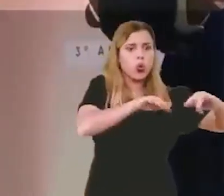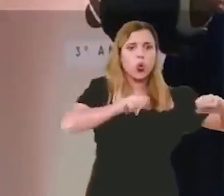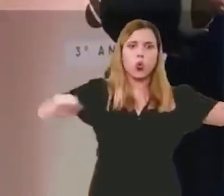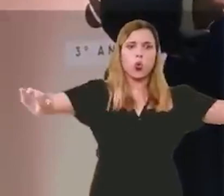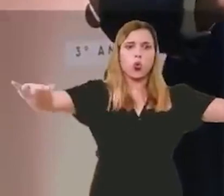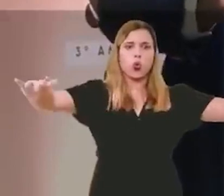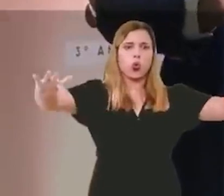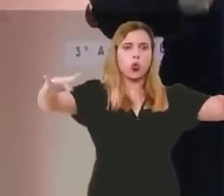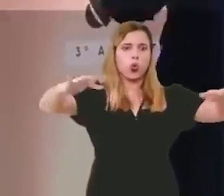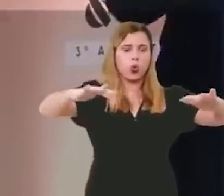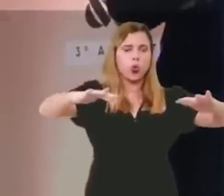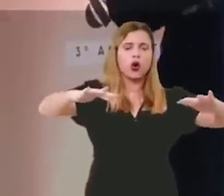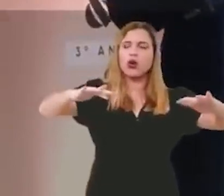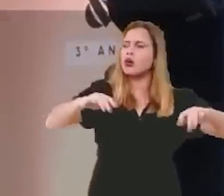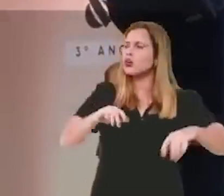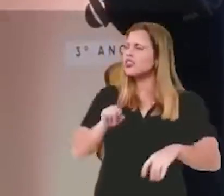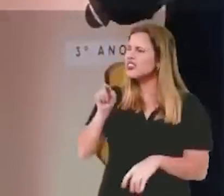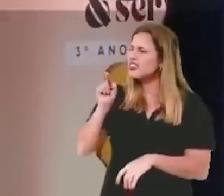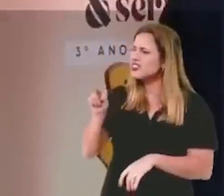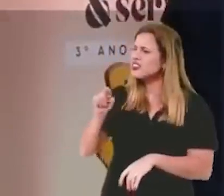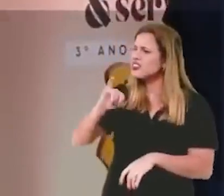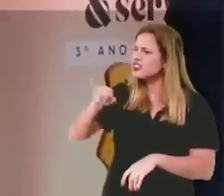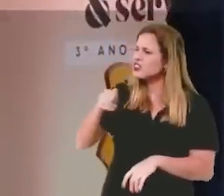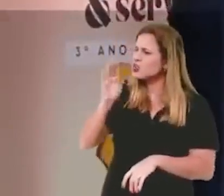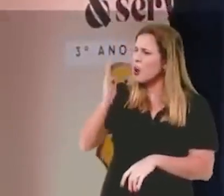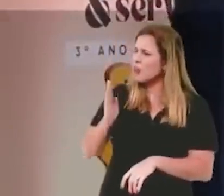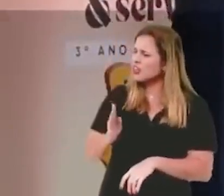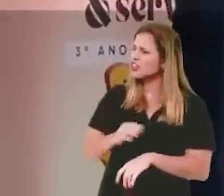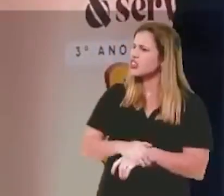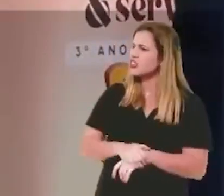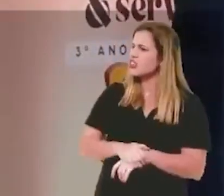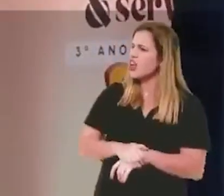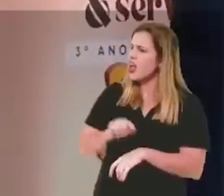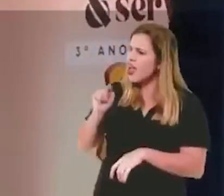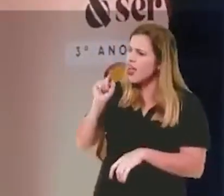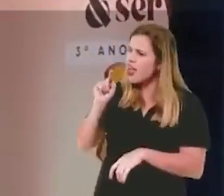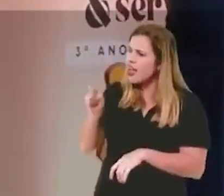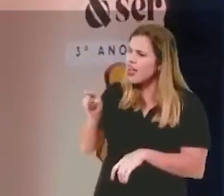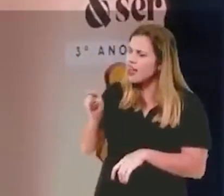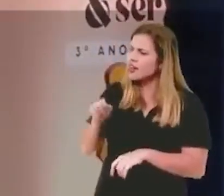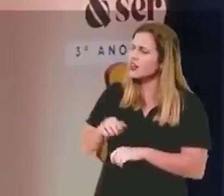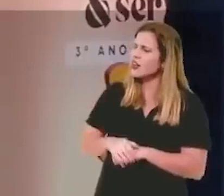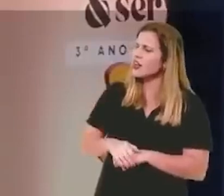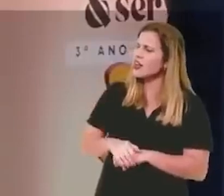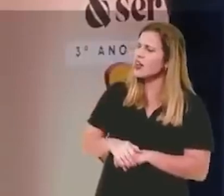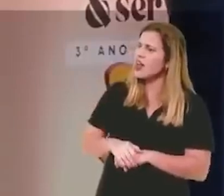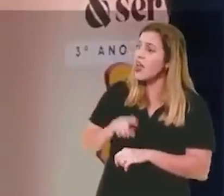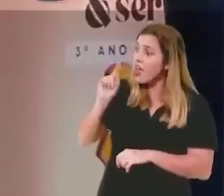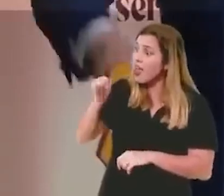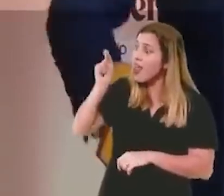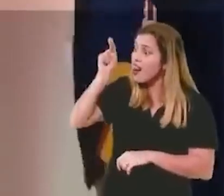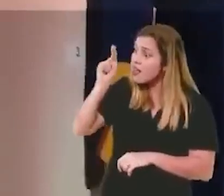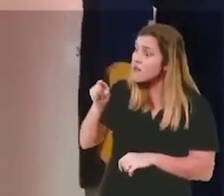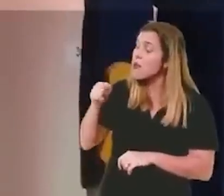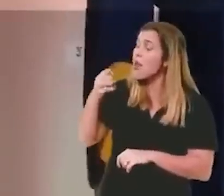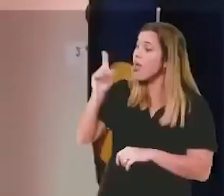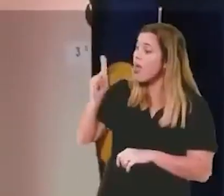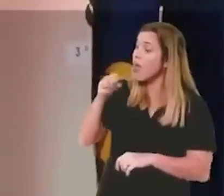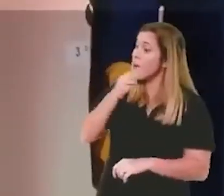unanimemente. Esse João não é o precursor do Messias, não. Esse João é o próprio Messias.